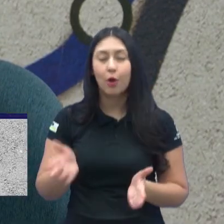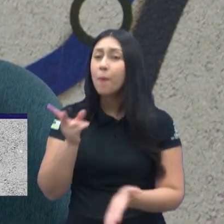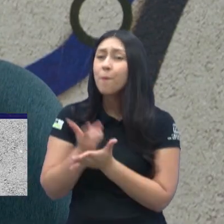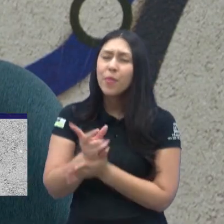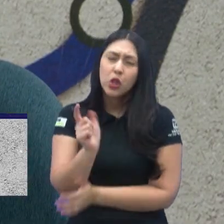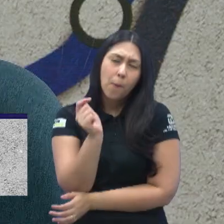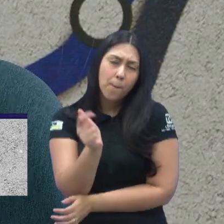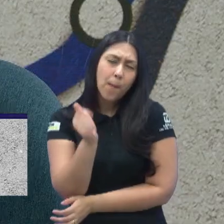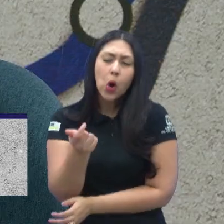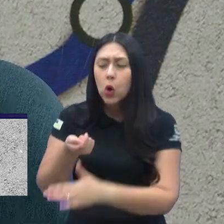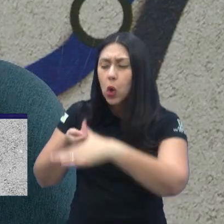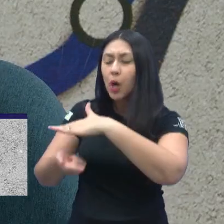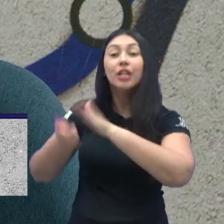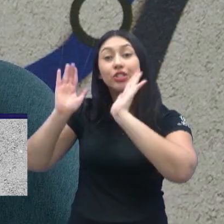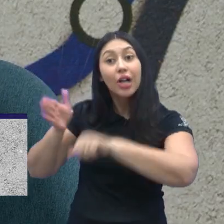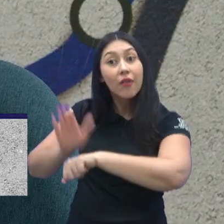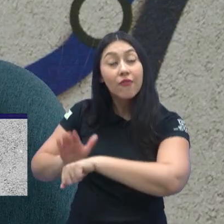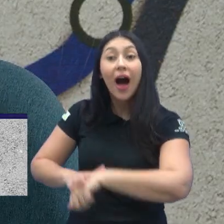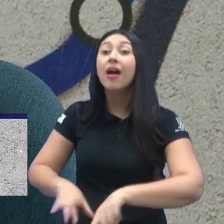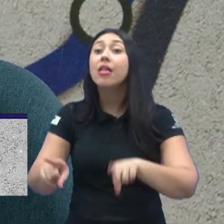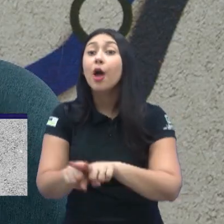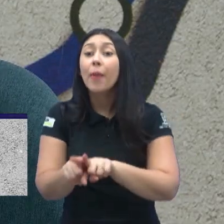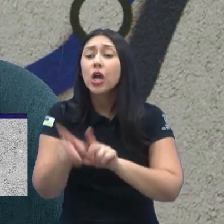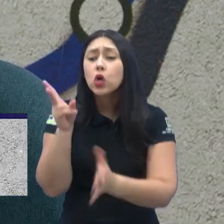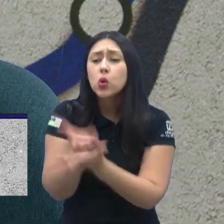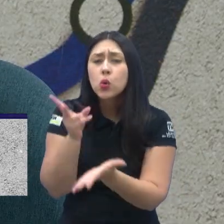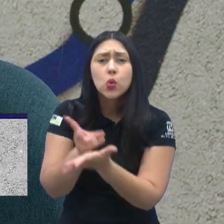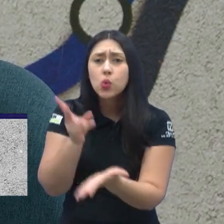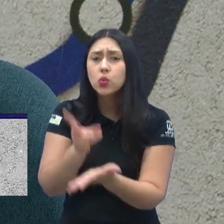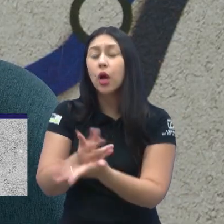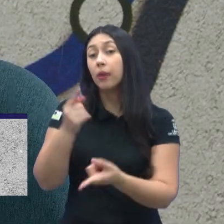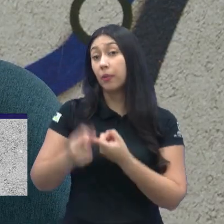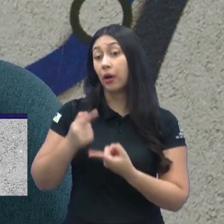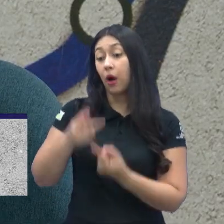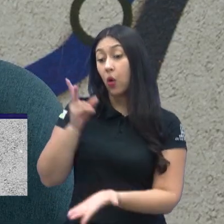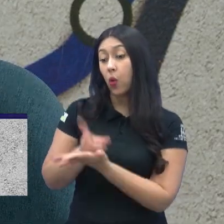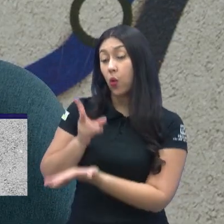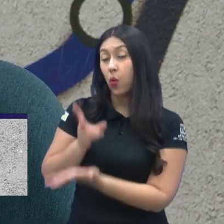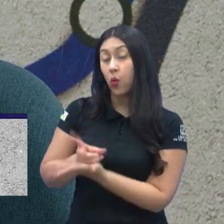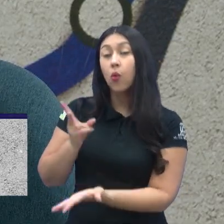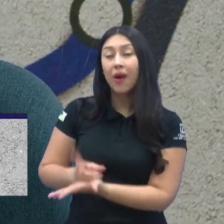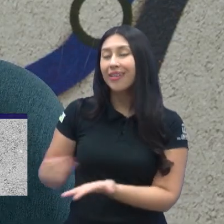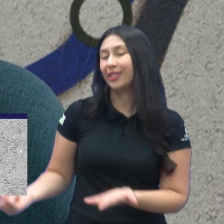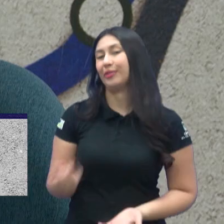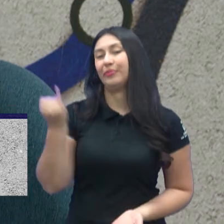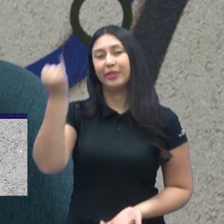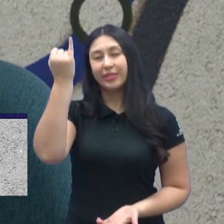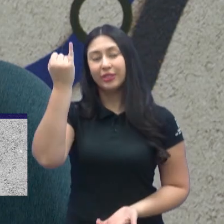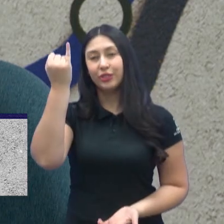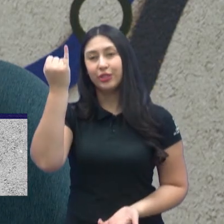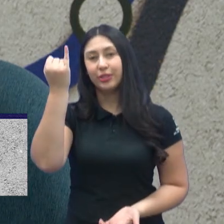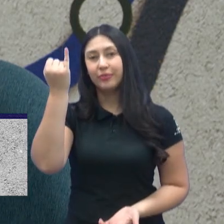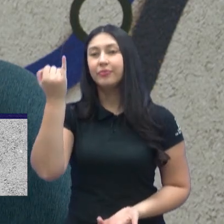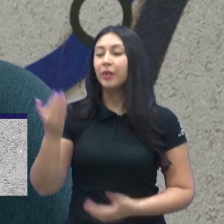pouco. Faça e outra, tenha constância, porque a constância assim, acho que é primordial. Não só aquilo que você faz,